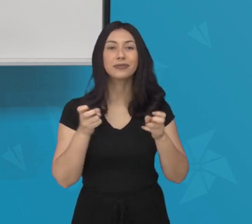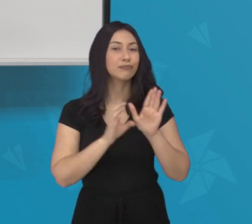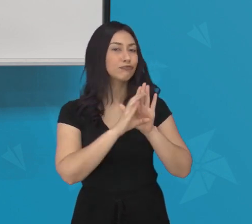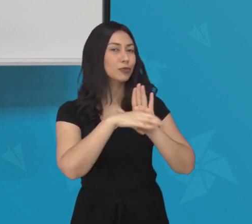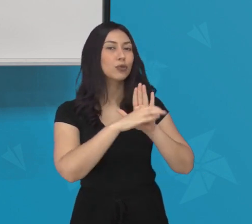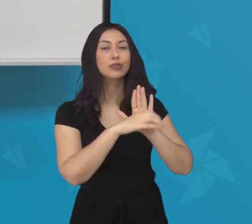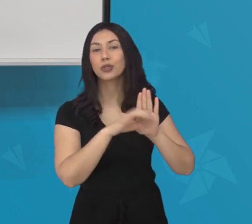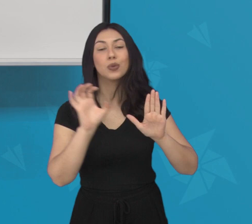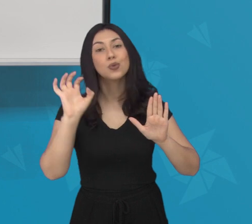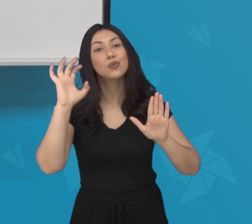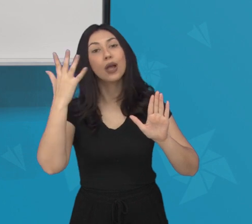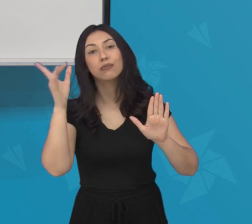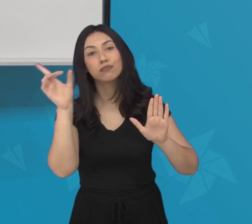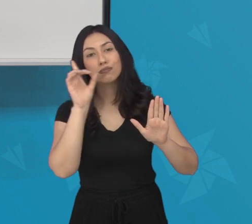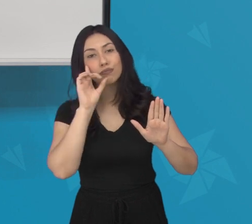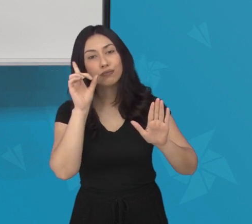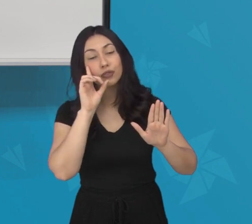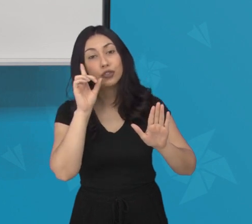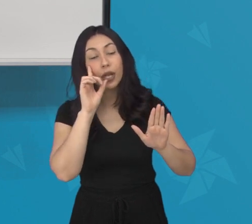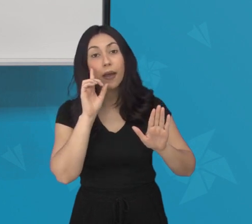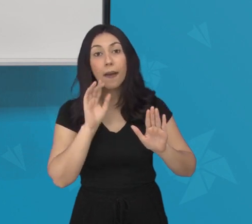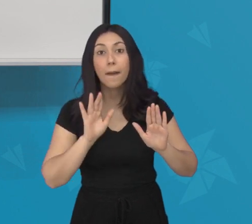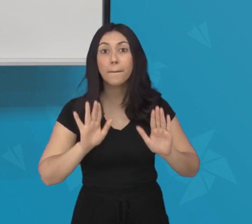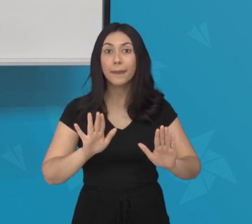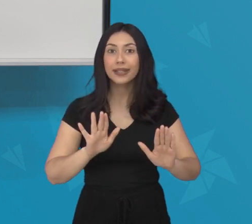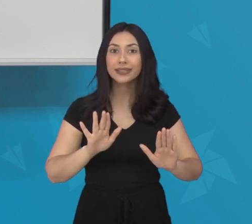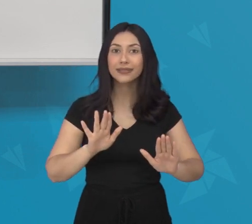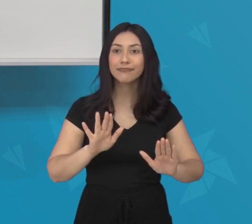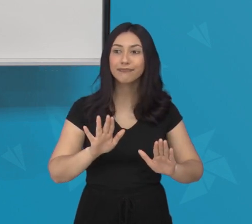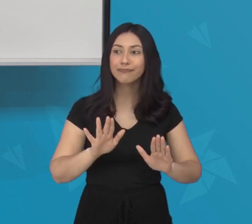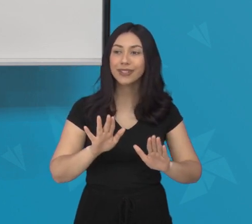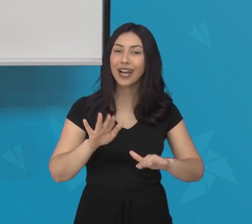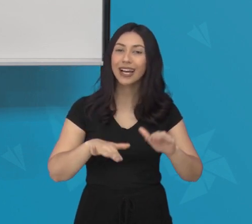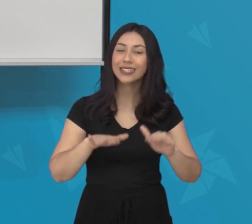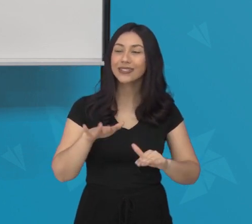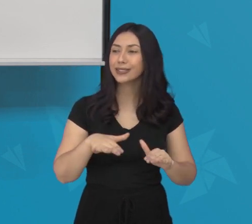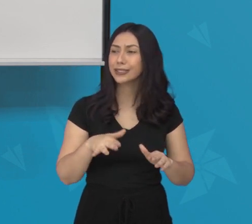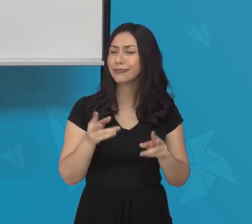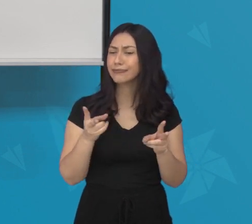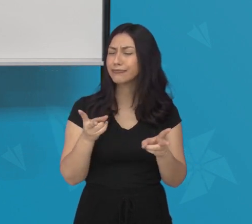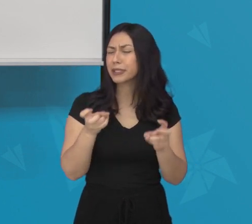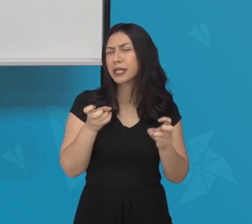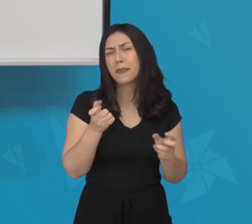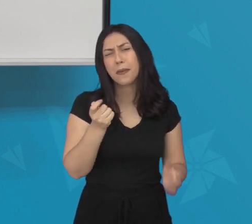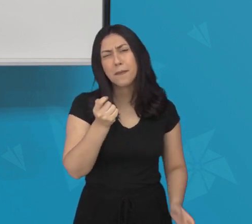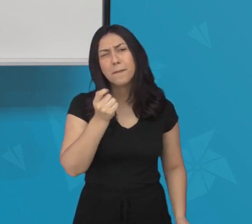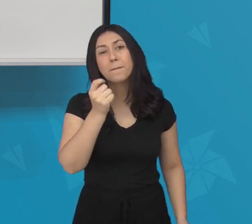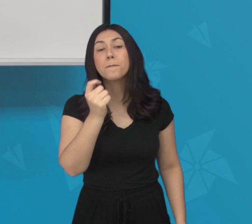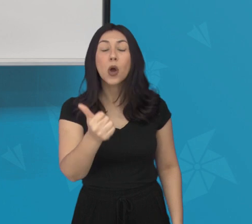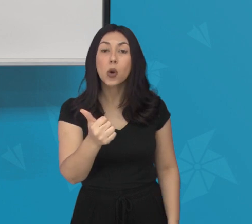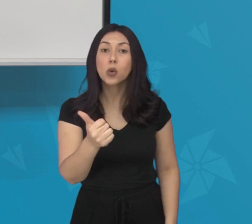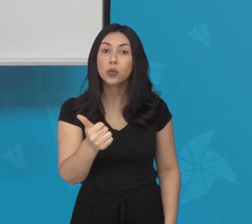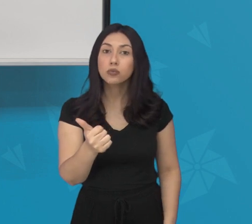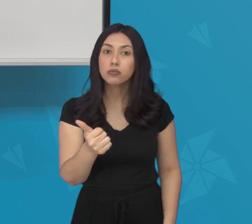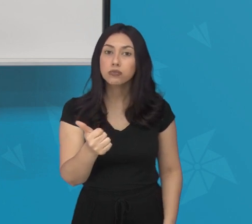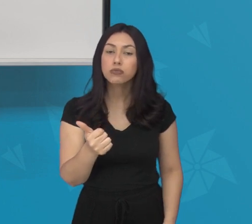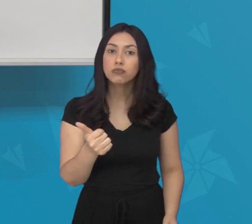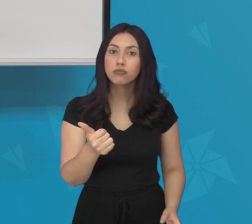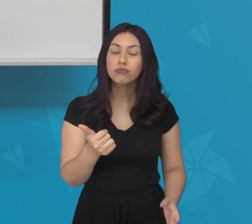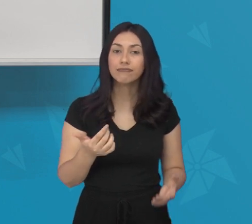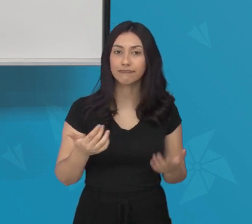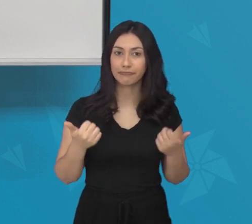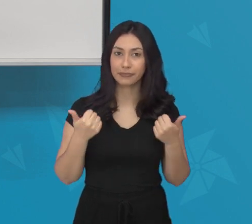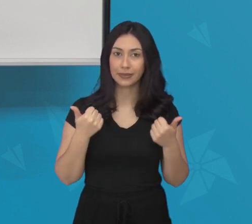vida cotidiana, mas a gente não para pensar sobre eles. A gente não para entender como eles funcionam.